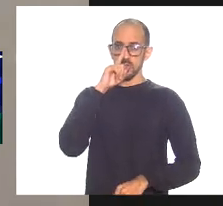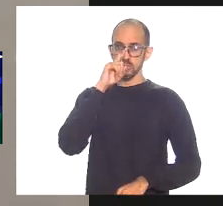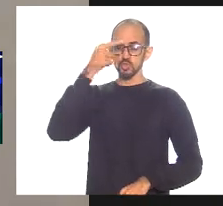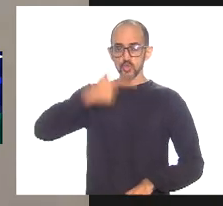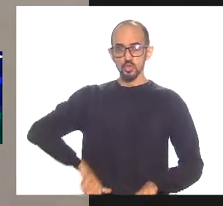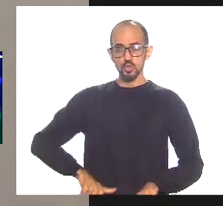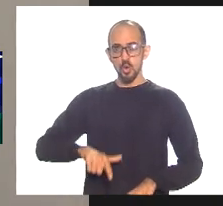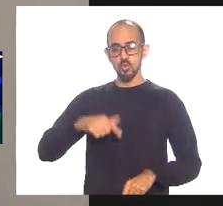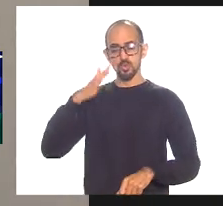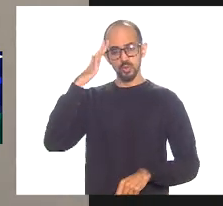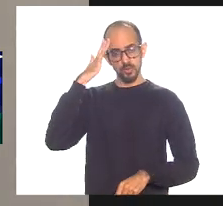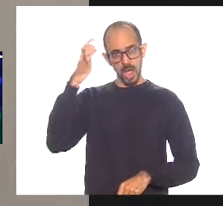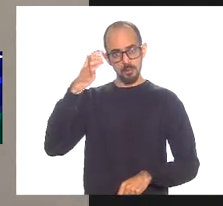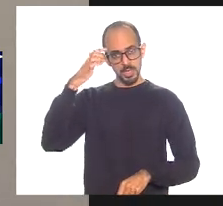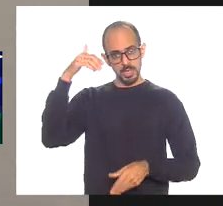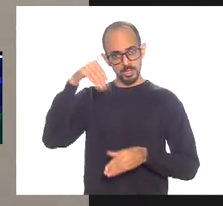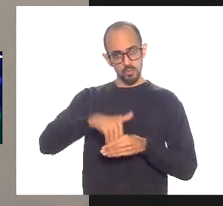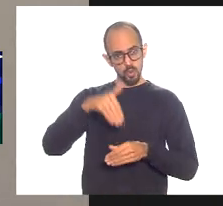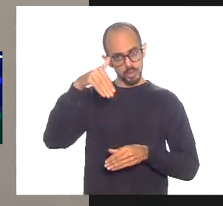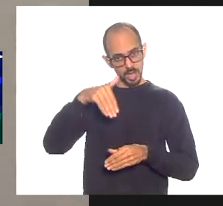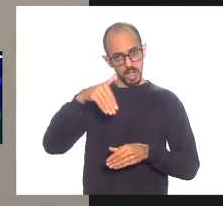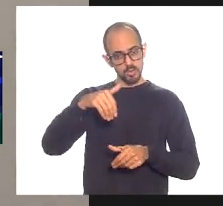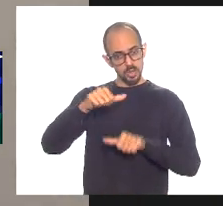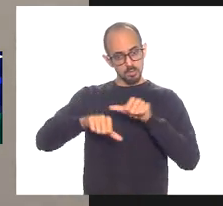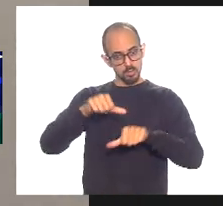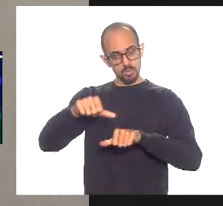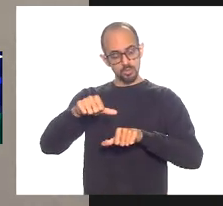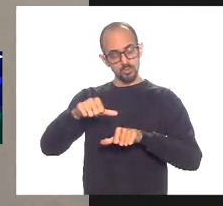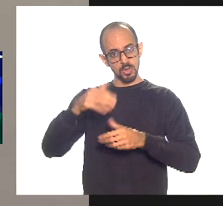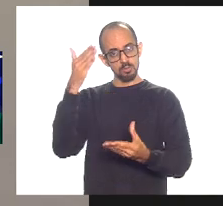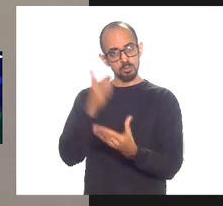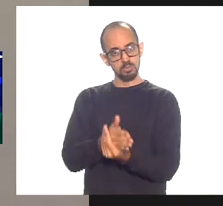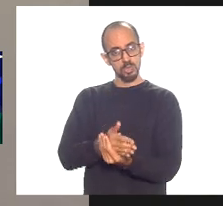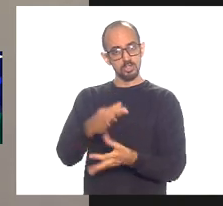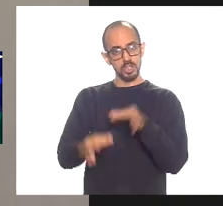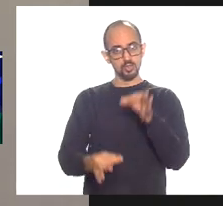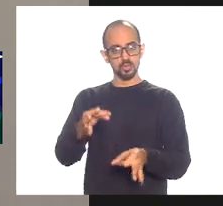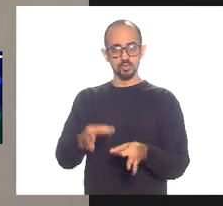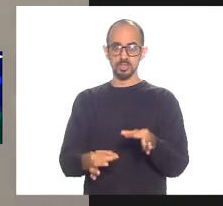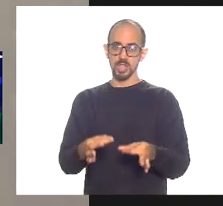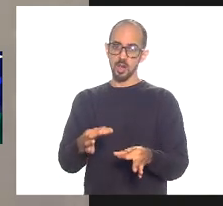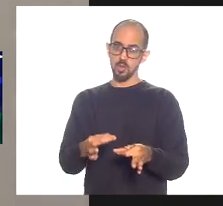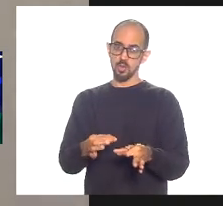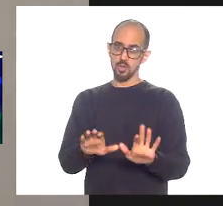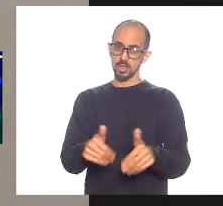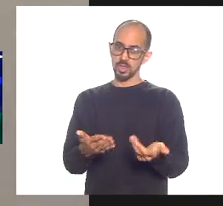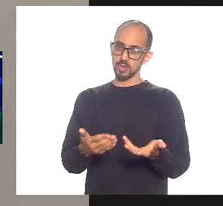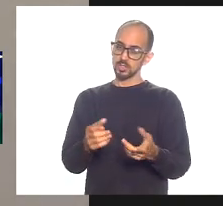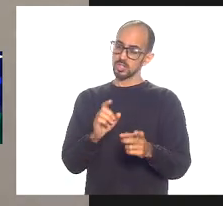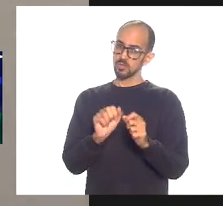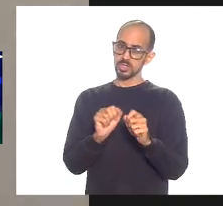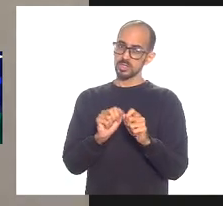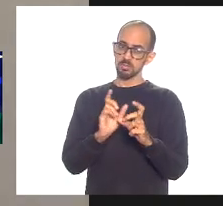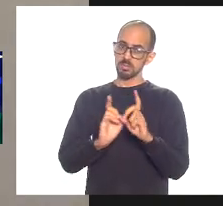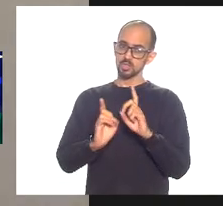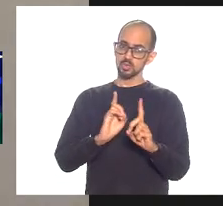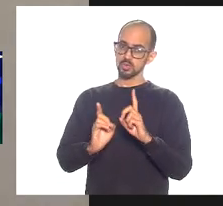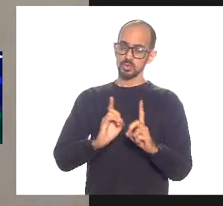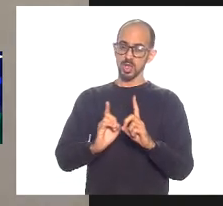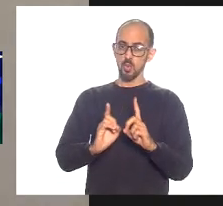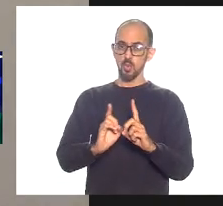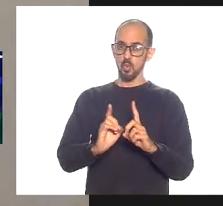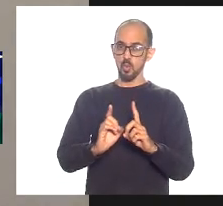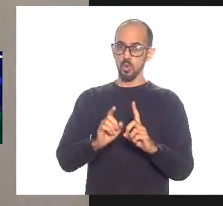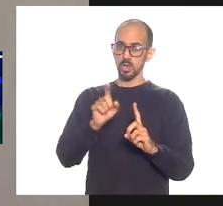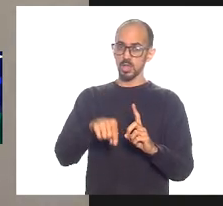que for decidido amanhã ser alterado por via judicial então a gente tá fazendo uma discussão chama de